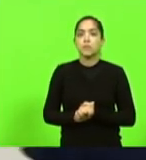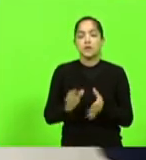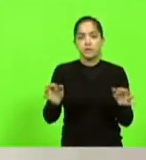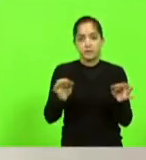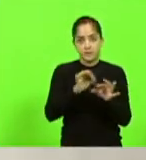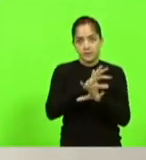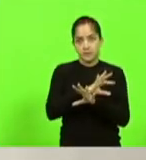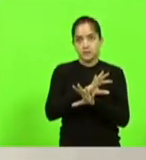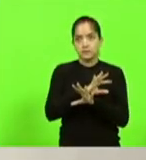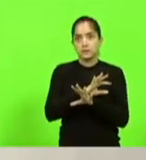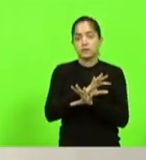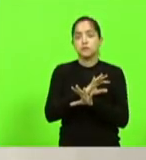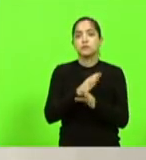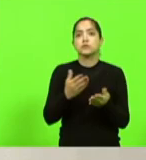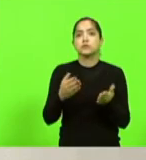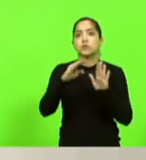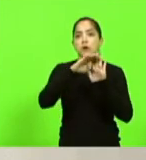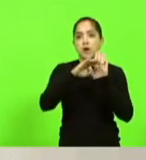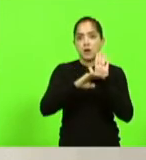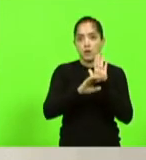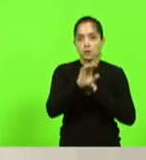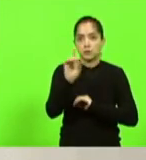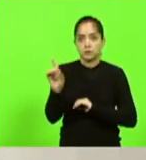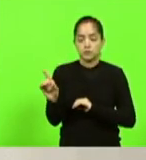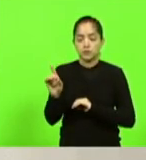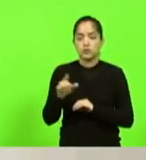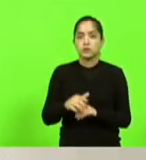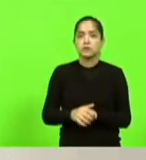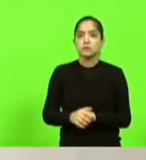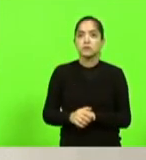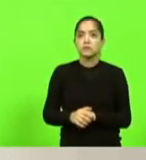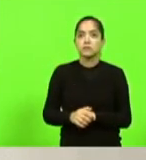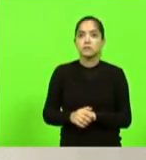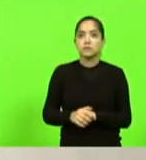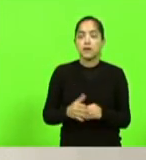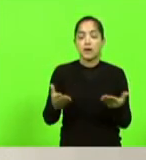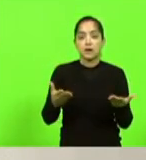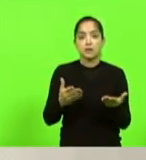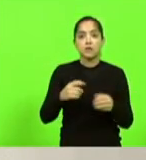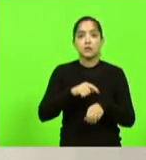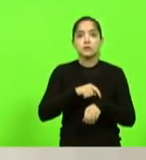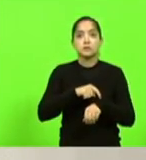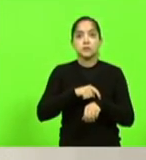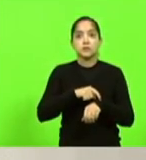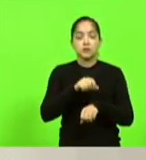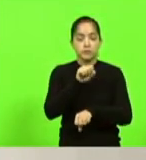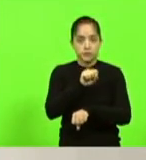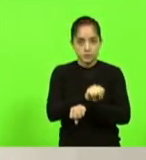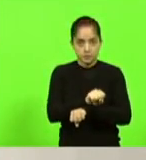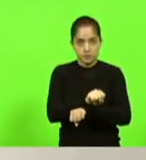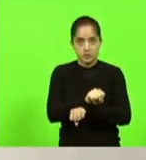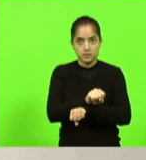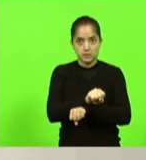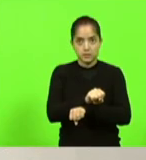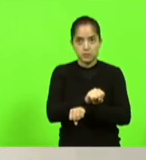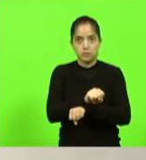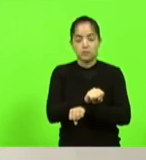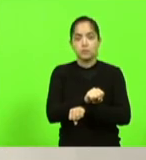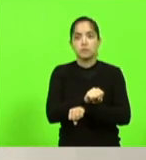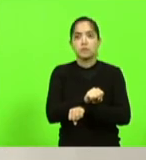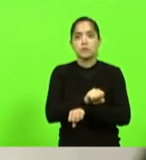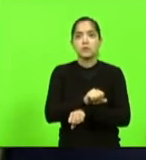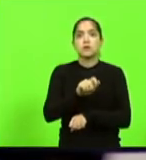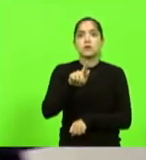Finalizando a ordem do dia, neste momento eu suspendo a sessão para que o senhor